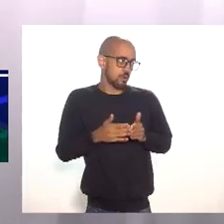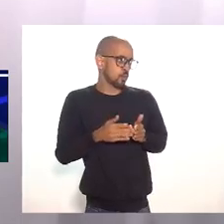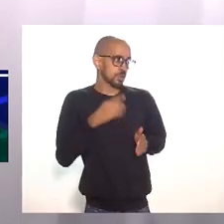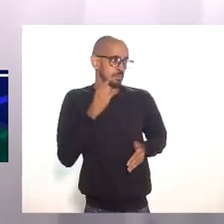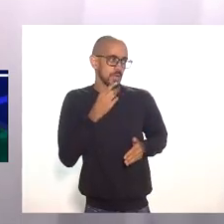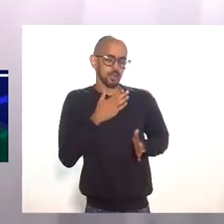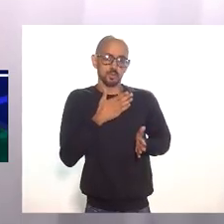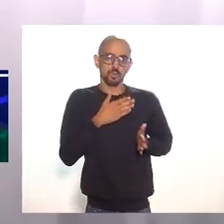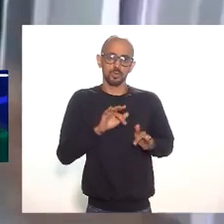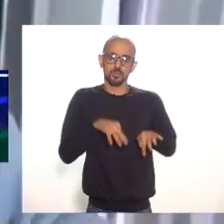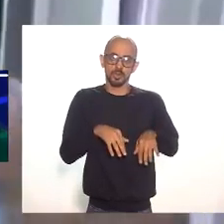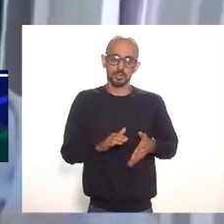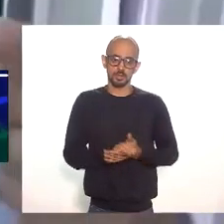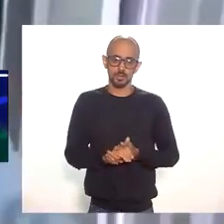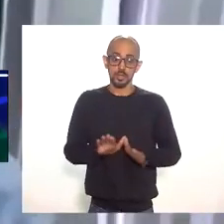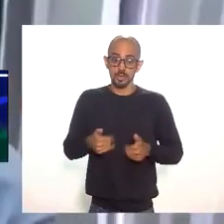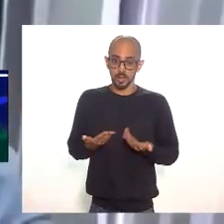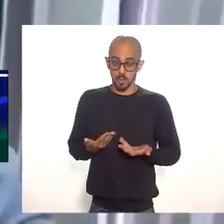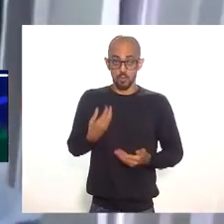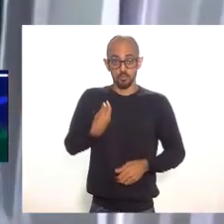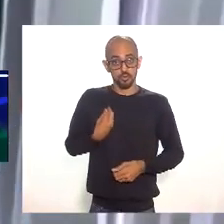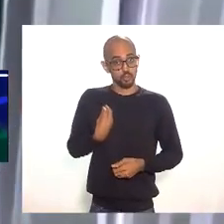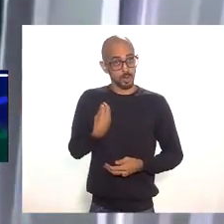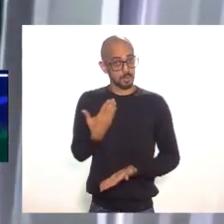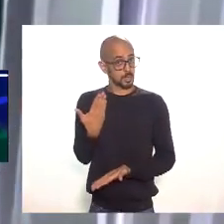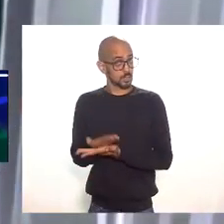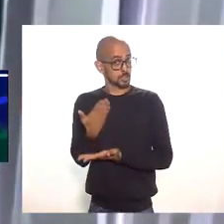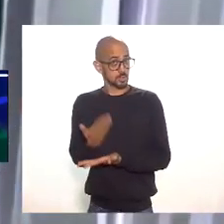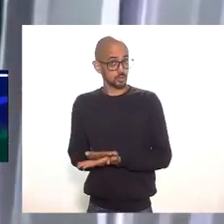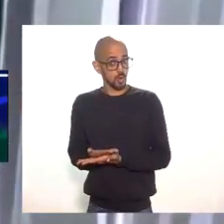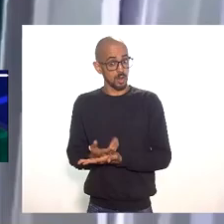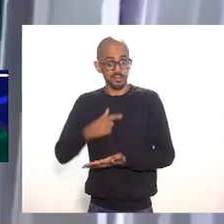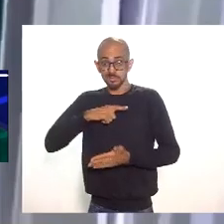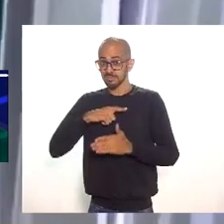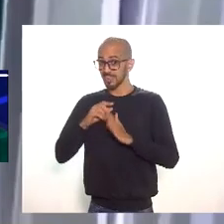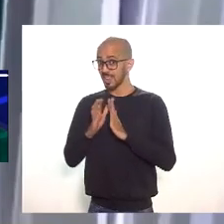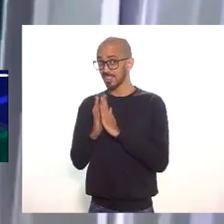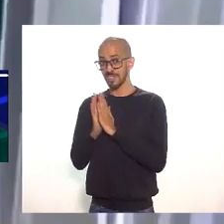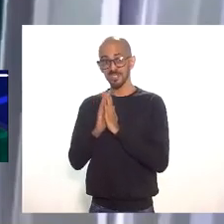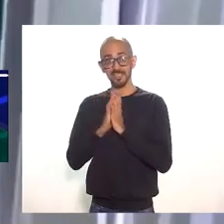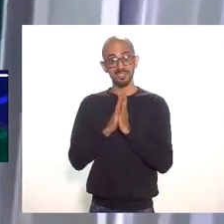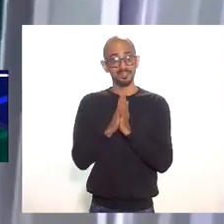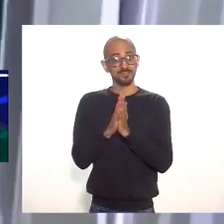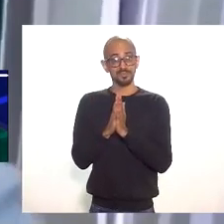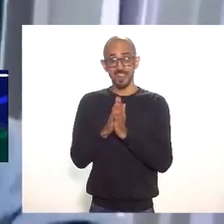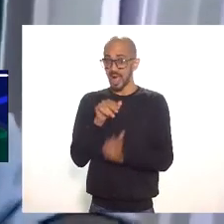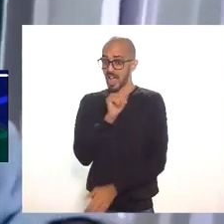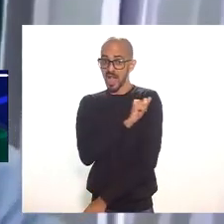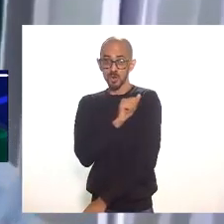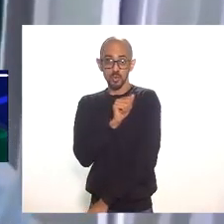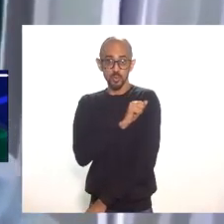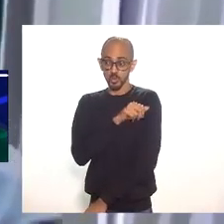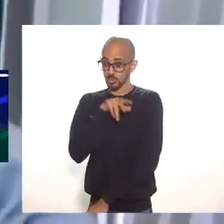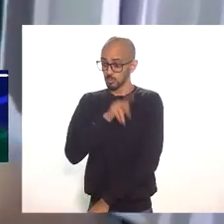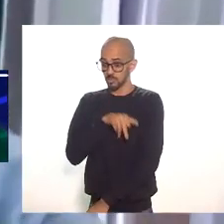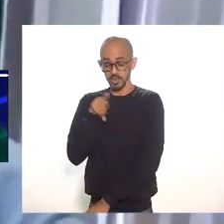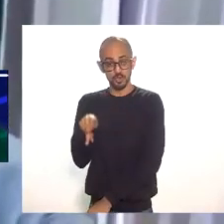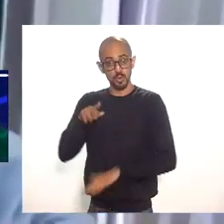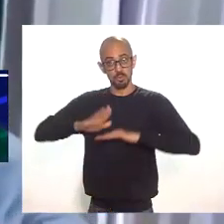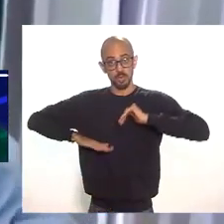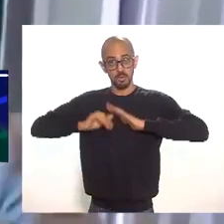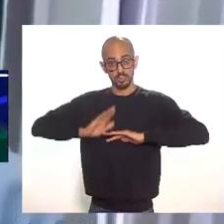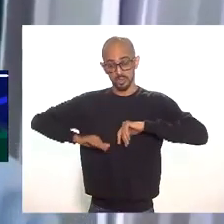o funcionamento das escolas pressupõe pequenas aglomerações cotidianas de alunos, de professores, de profissionais da educação, que